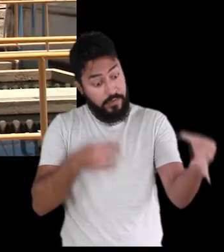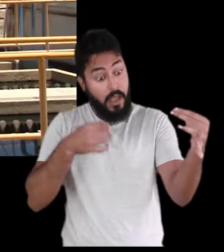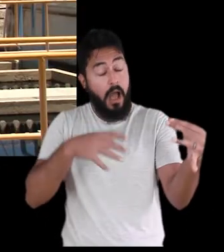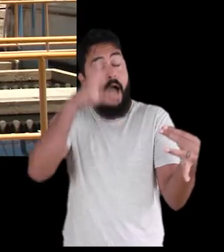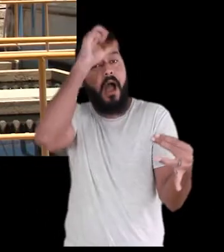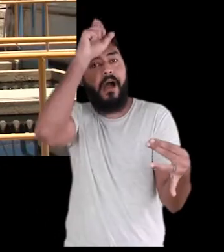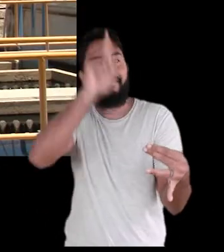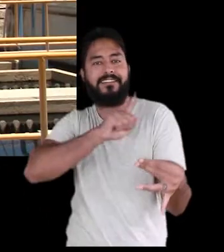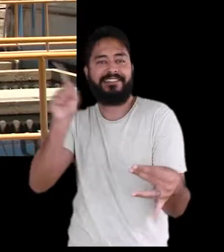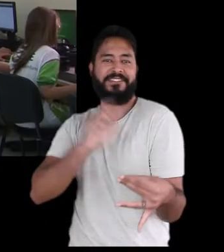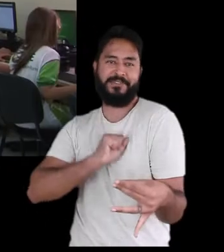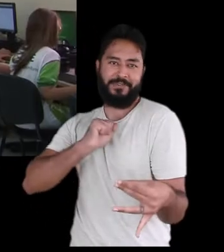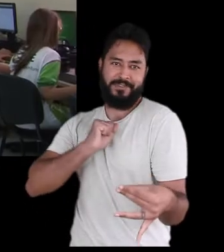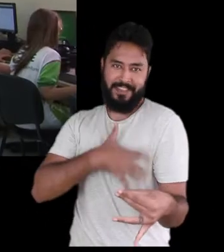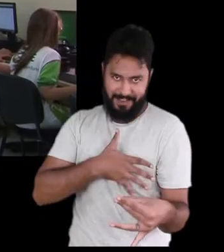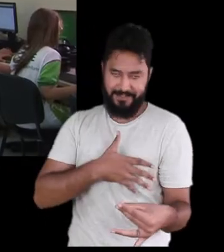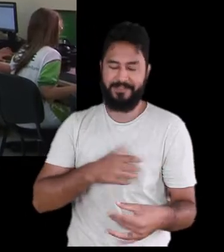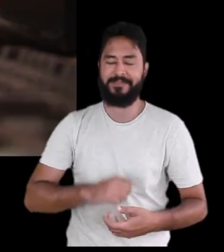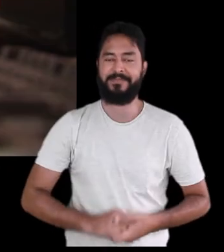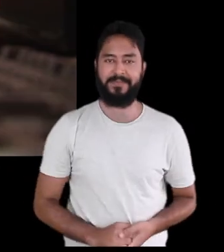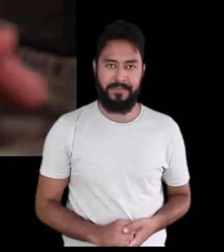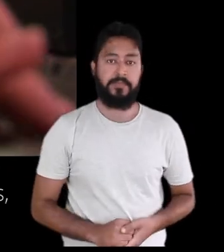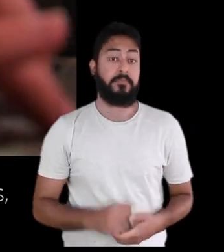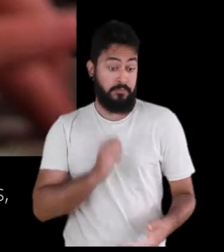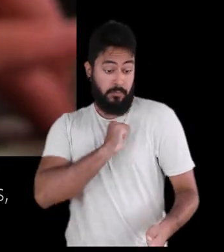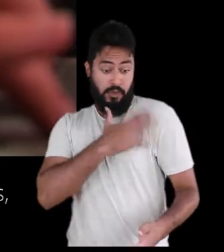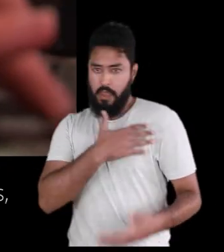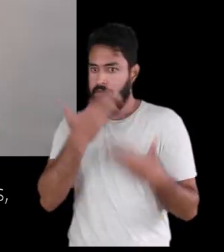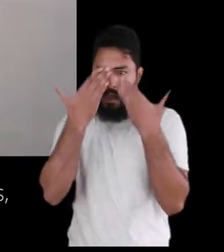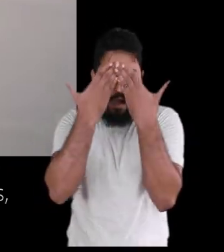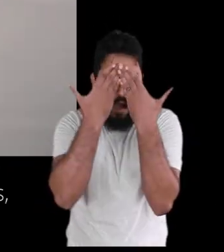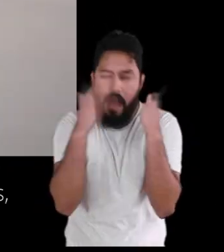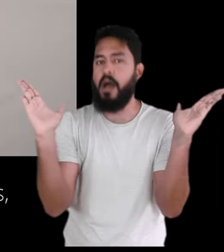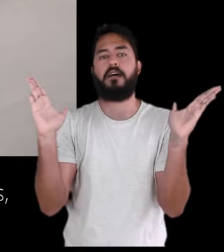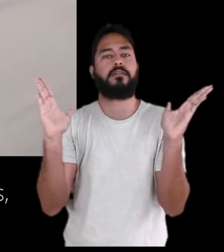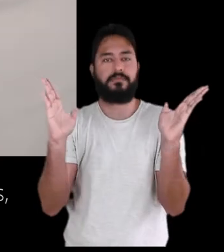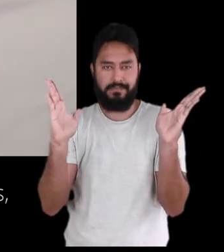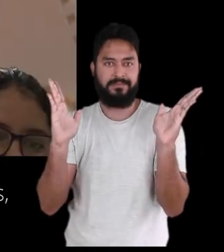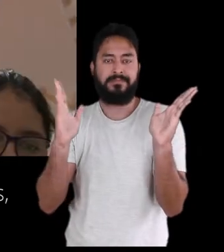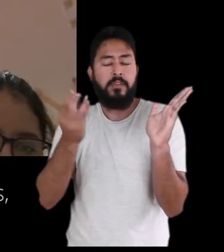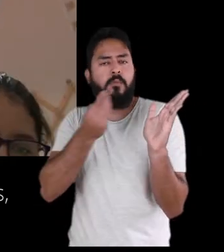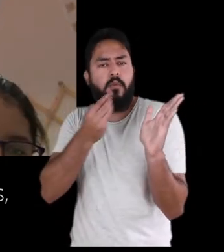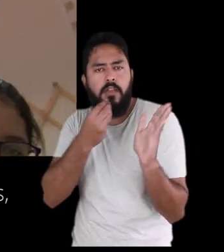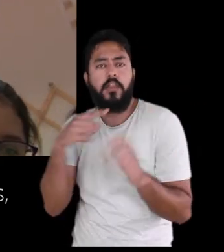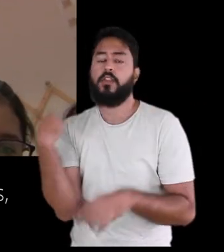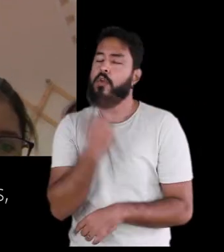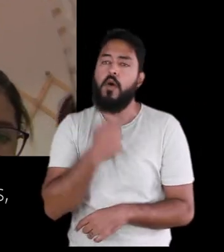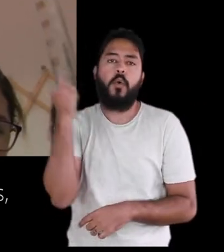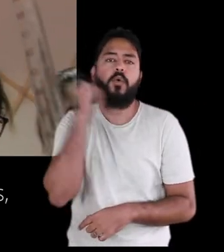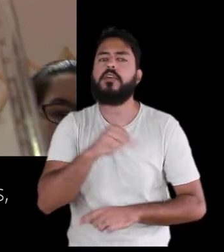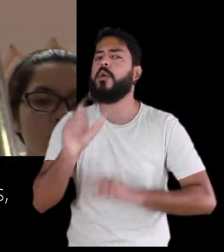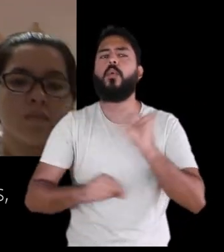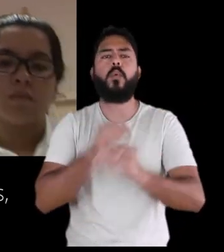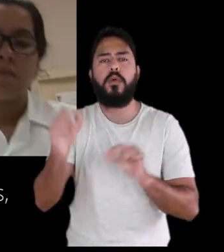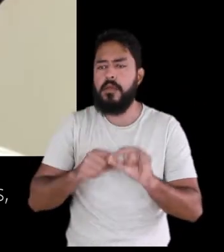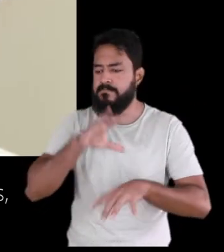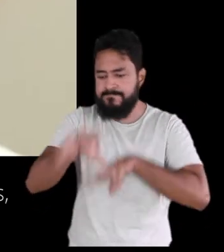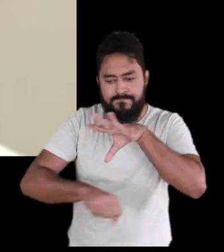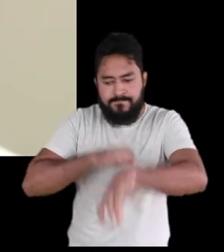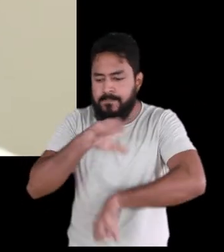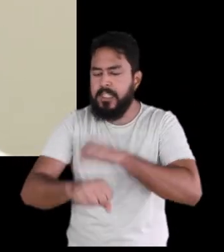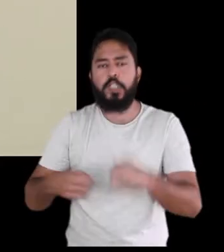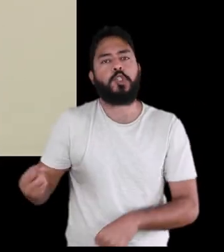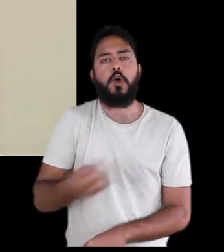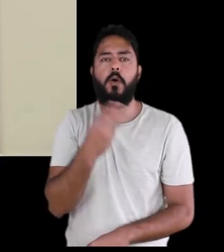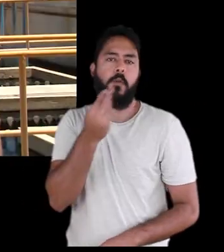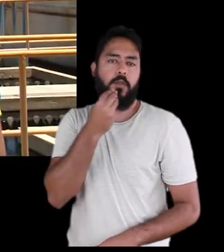tive condições de realizar devido ao aprendizado que eu tive no curso. O IEF abre os horizontes para a gente ver novas